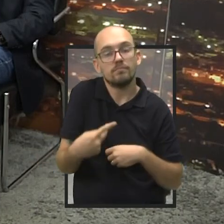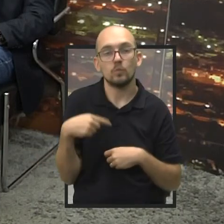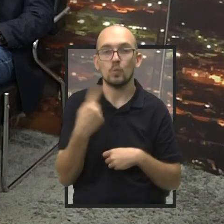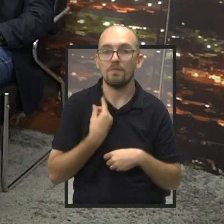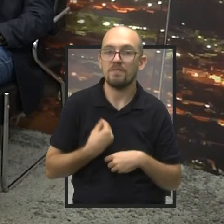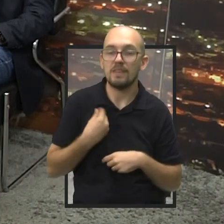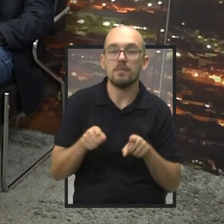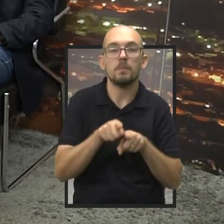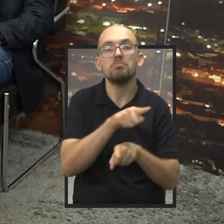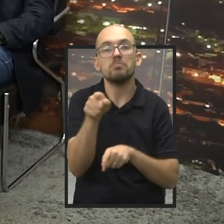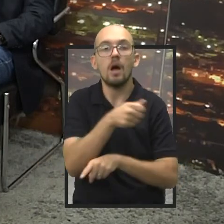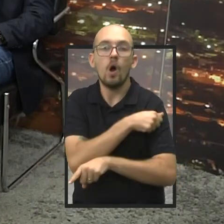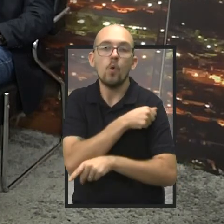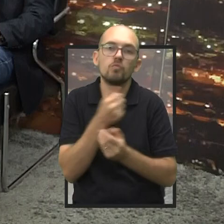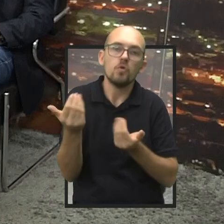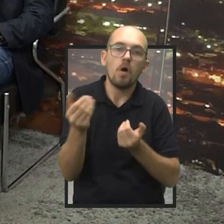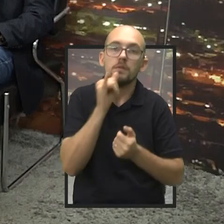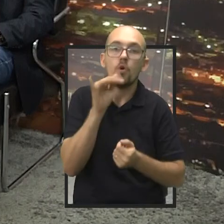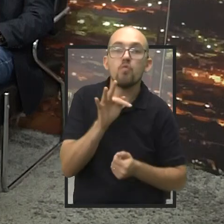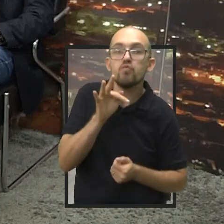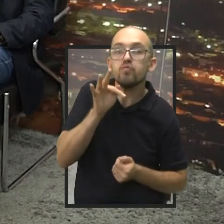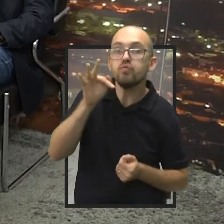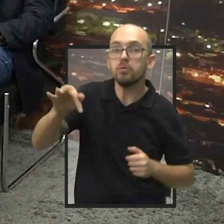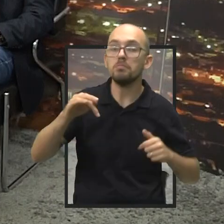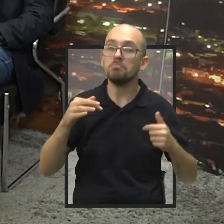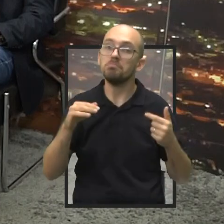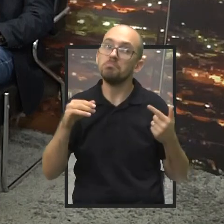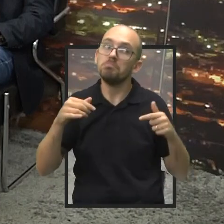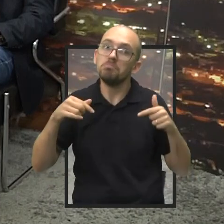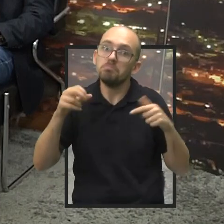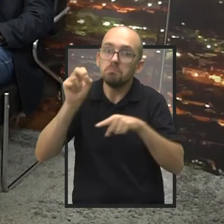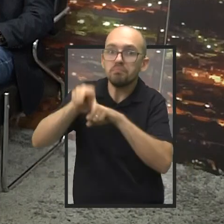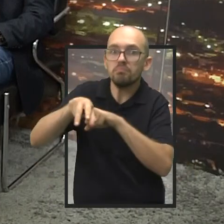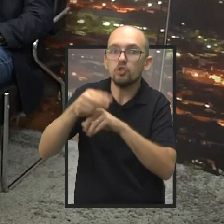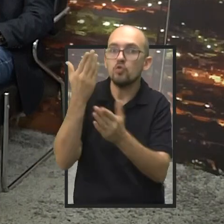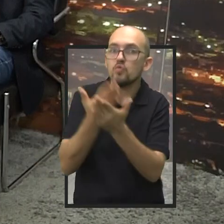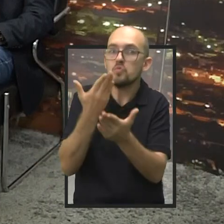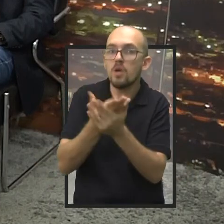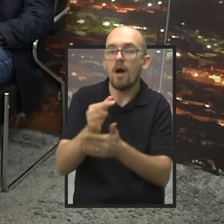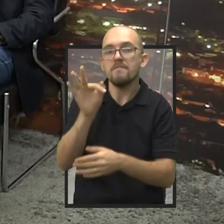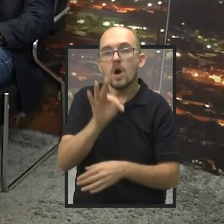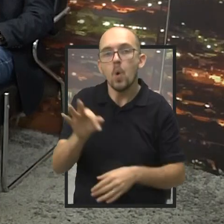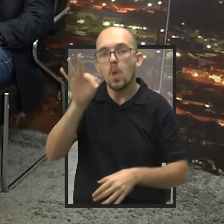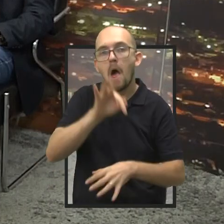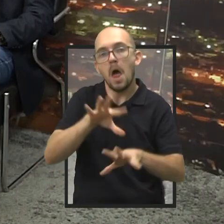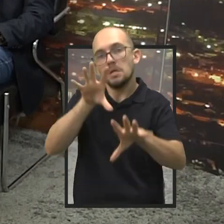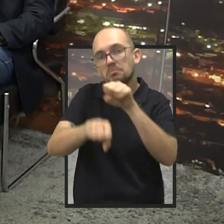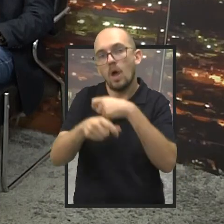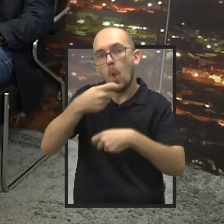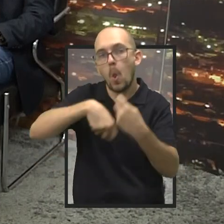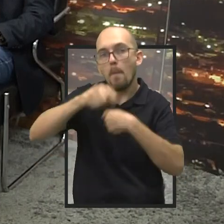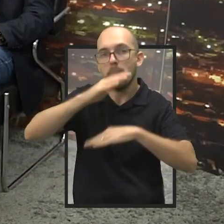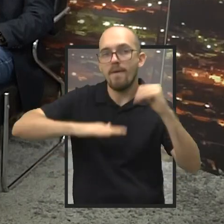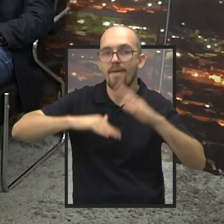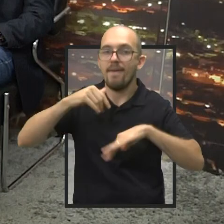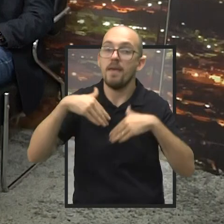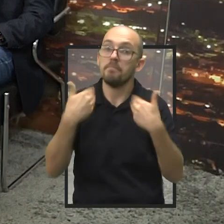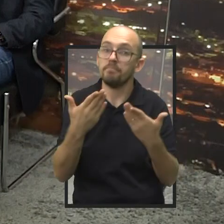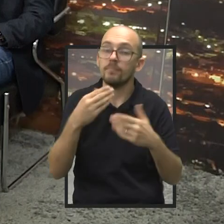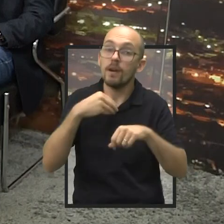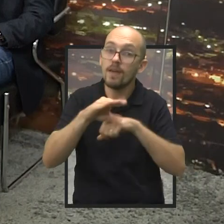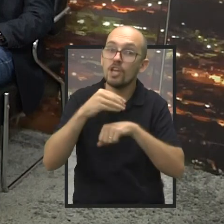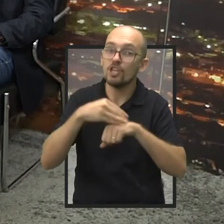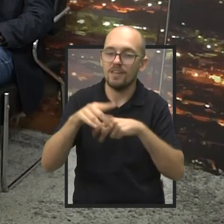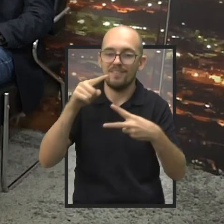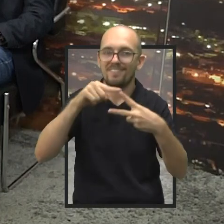aos estudantes, aos futuros também estudantes que podem cursar economia. Então fica aí essas duas dicas do